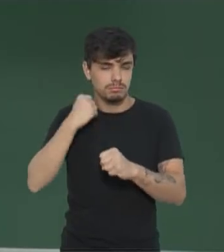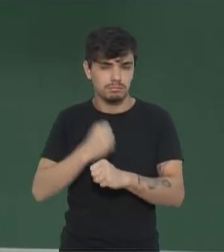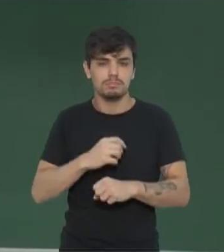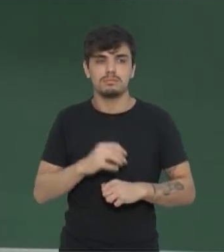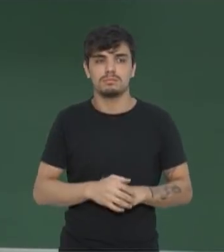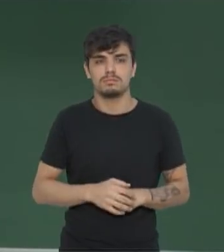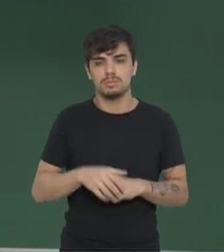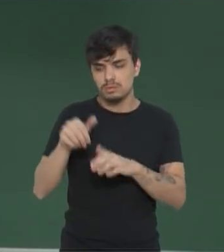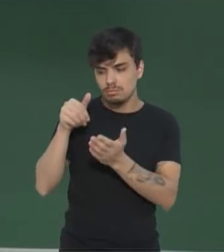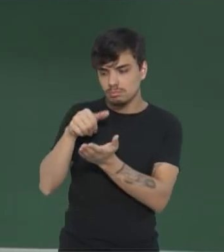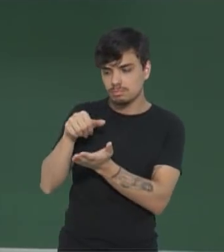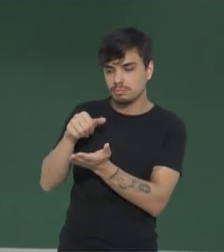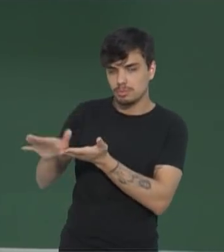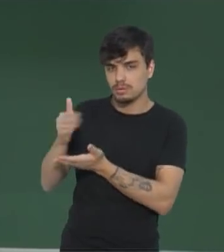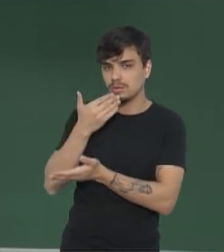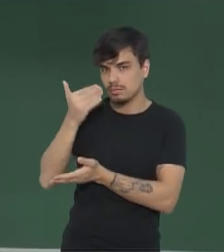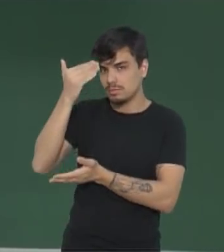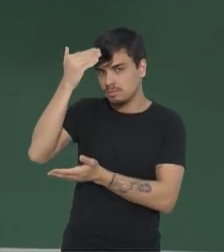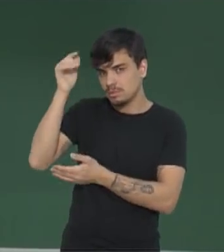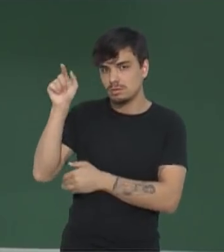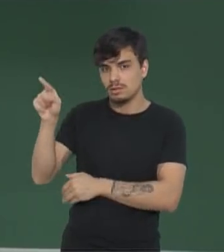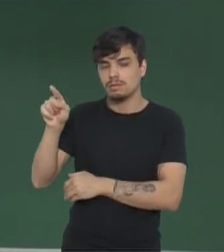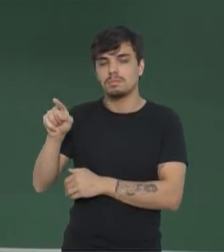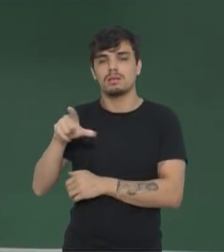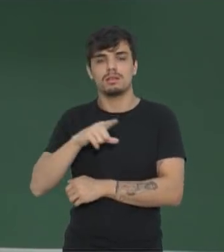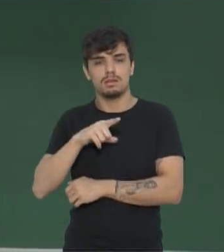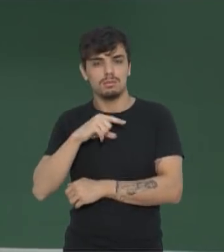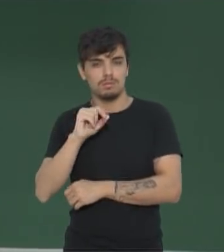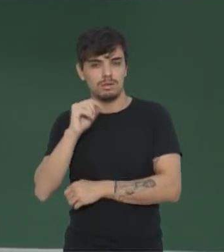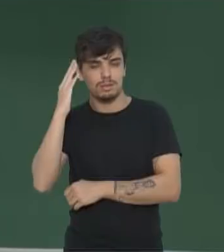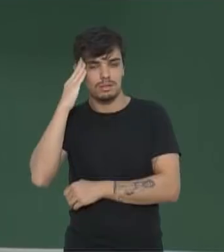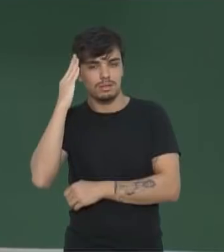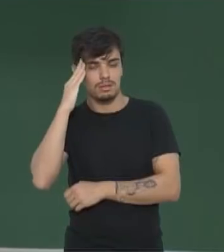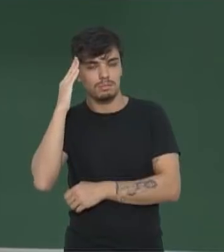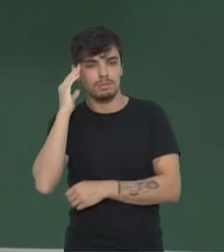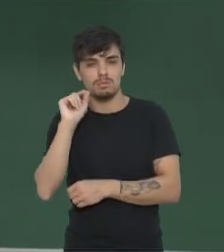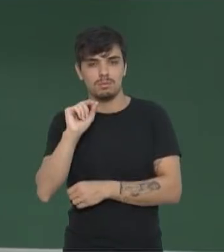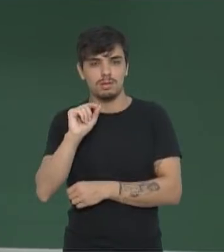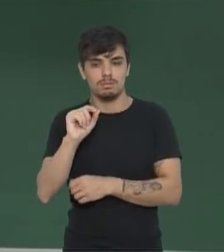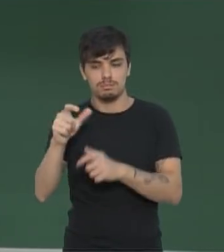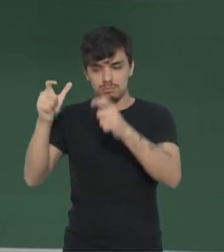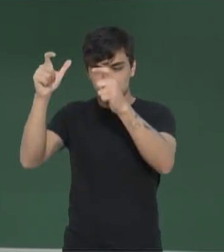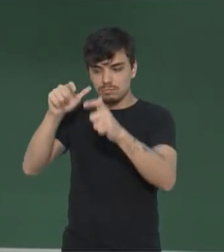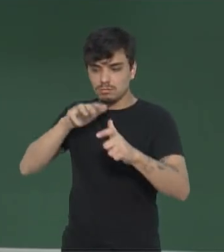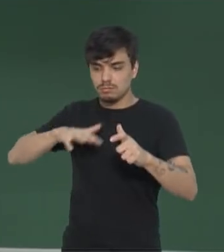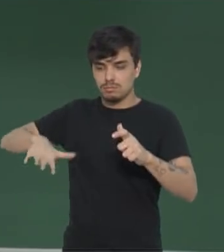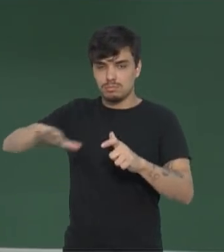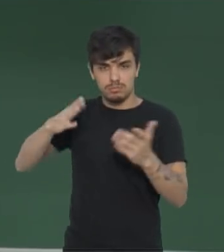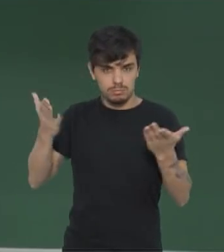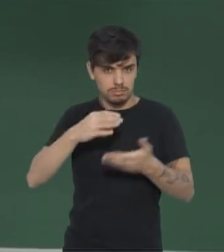região, os árabes, para daí sim formar o que nós temos hoje, o Reino de Portugal.